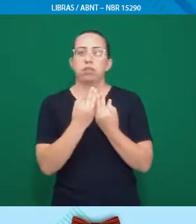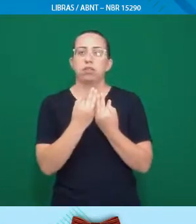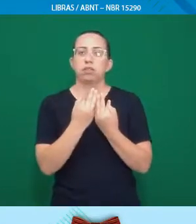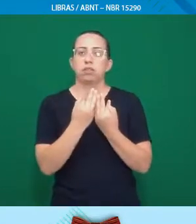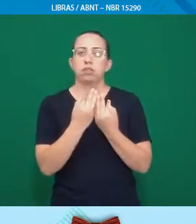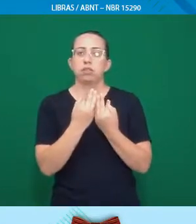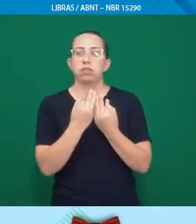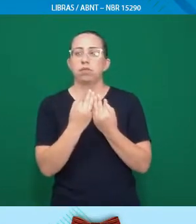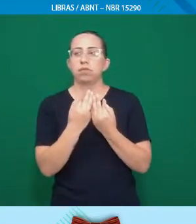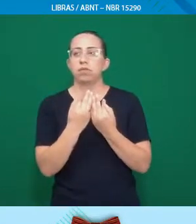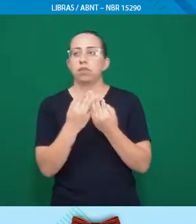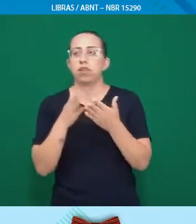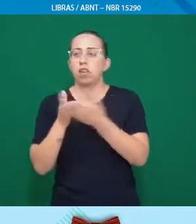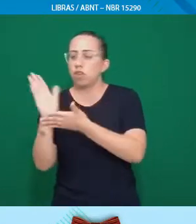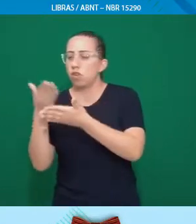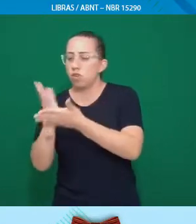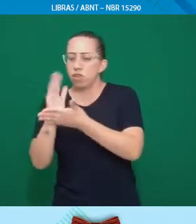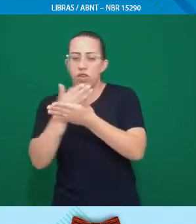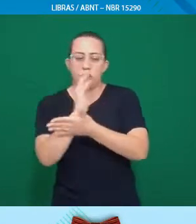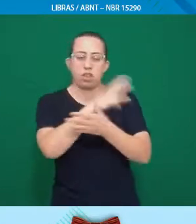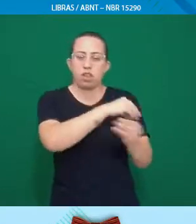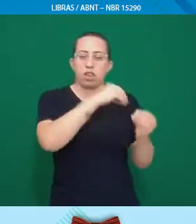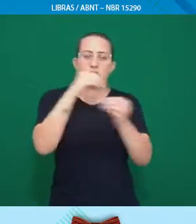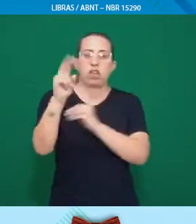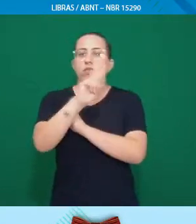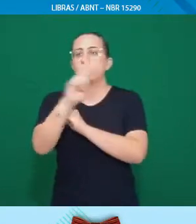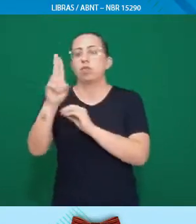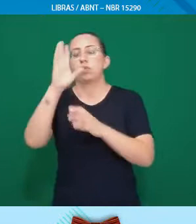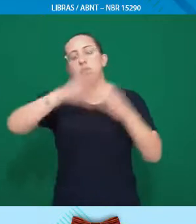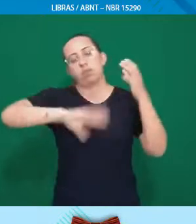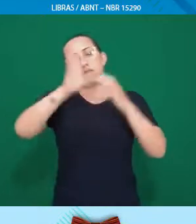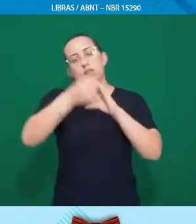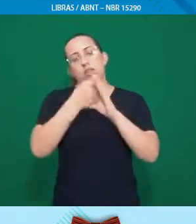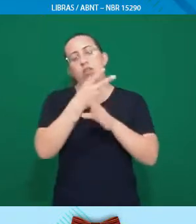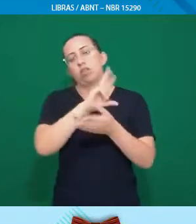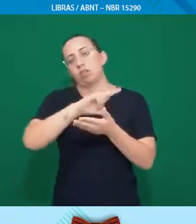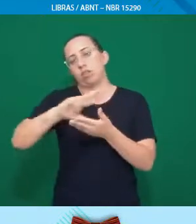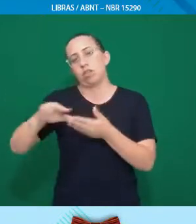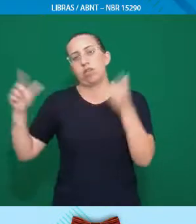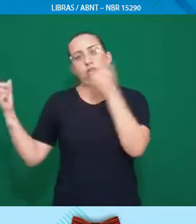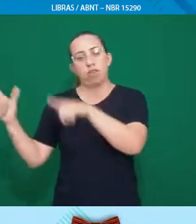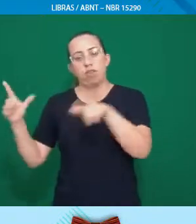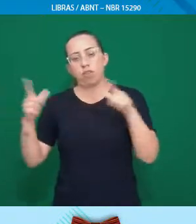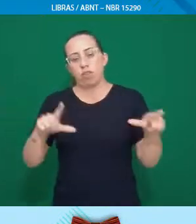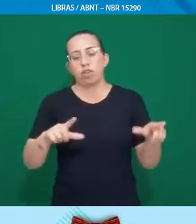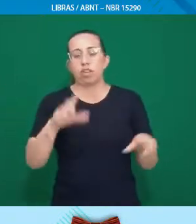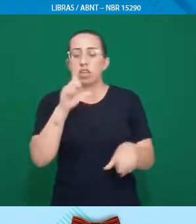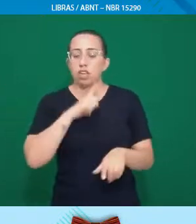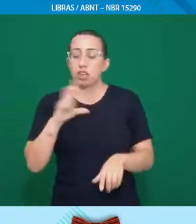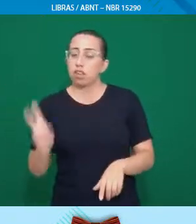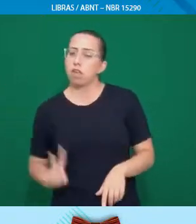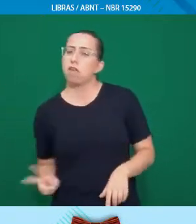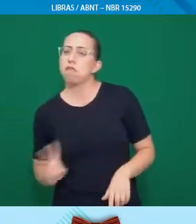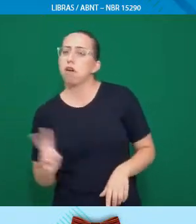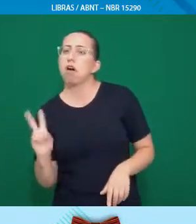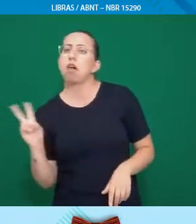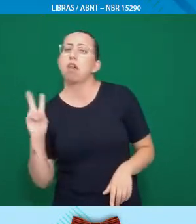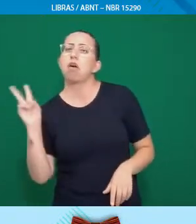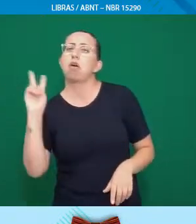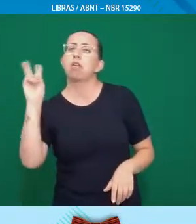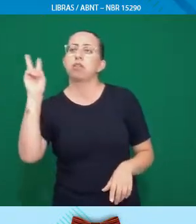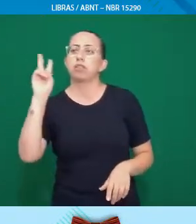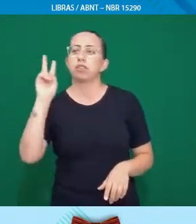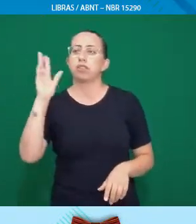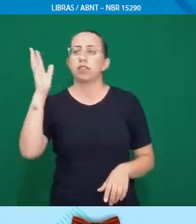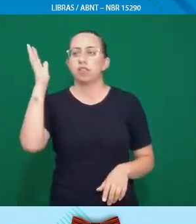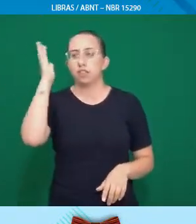saia das Fronteiras e Campos Novos e vá levar o nosso nome em grandes centros e que ele seja valorizada em termos de remuneração não é para